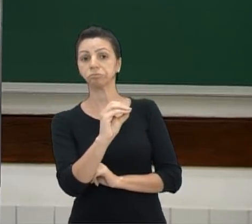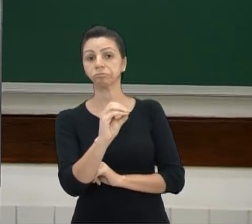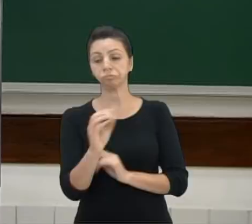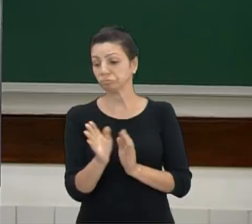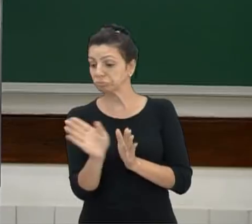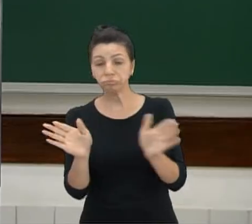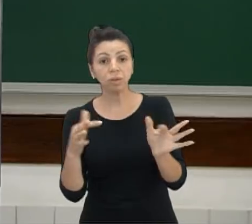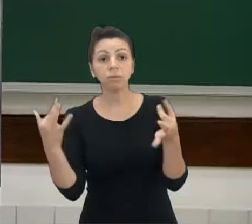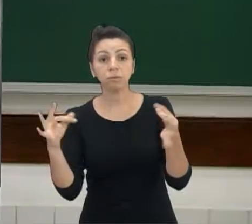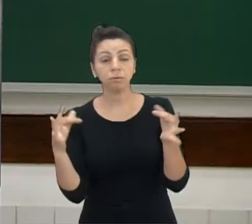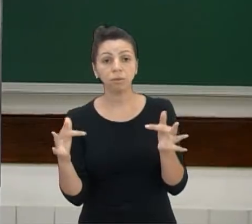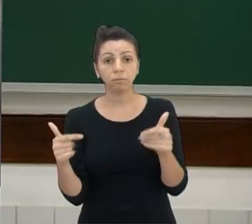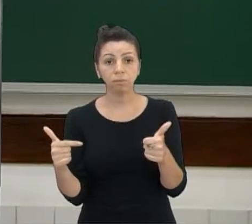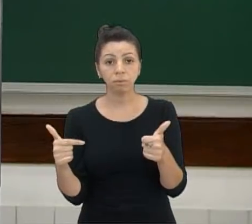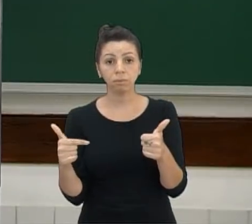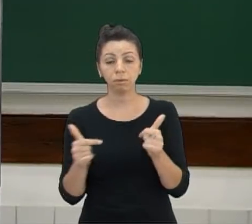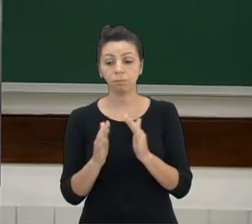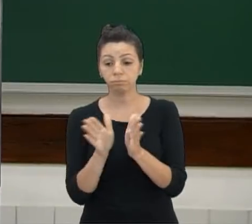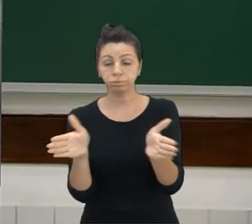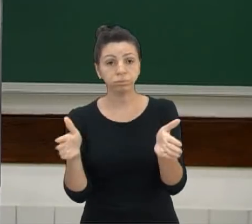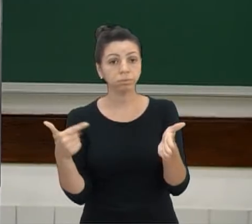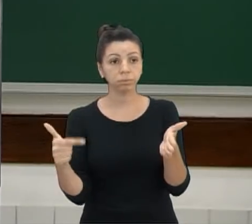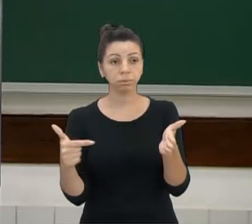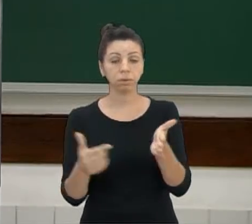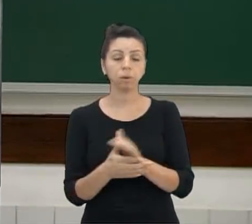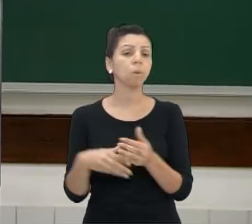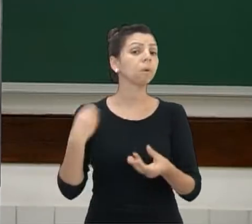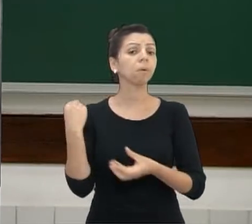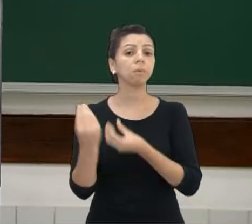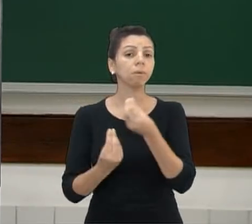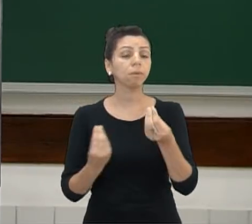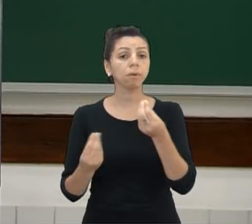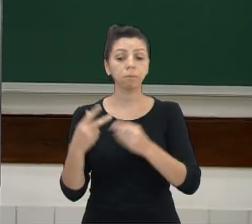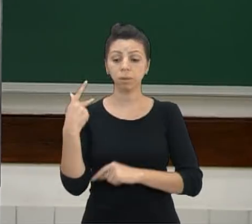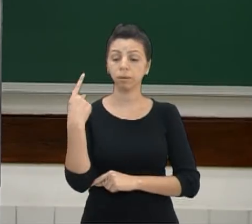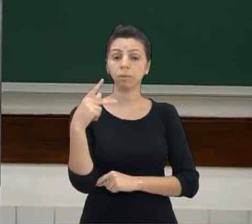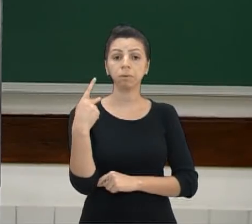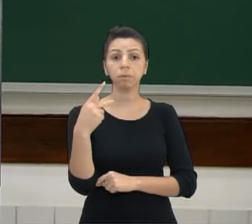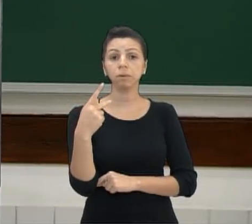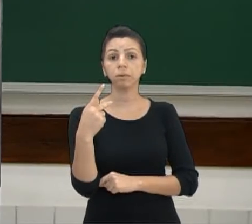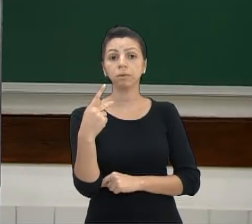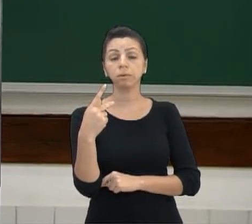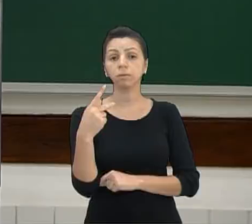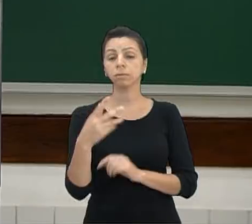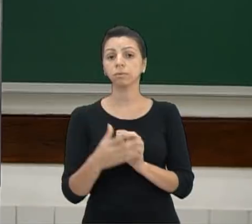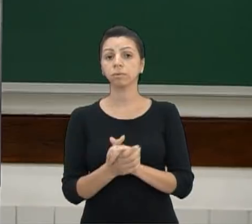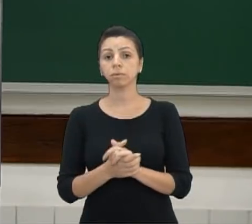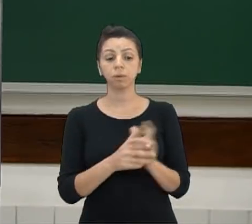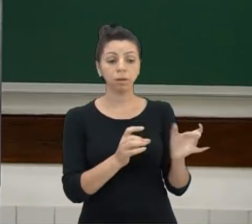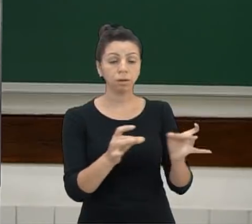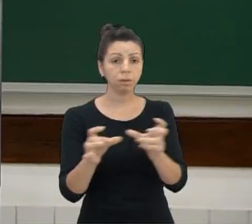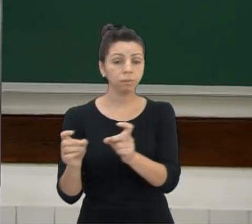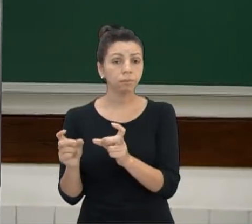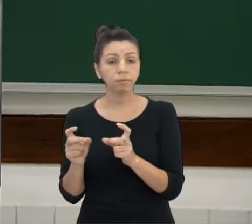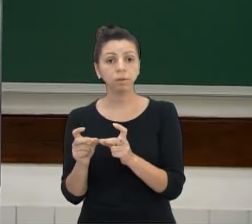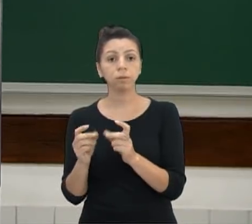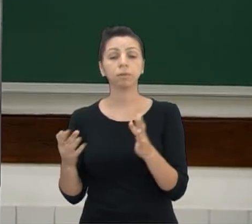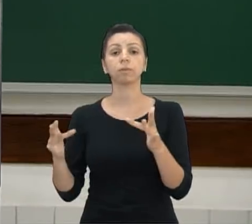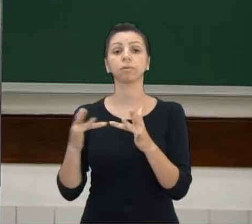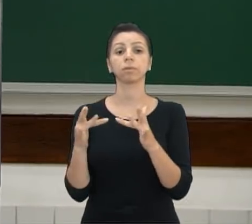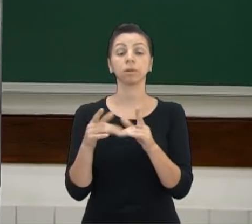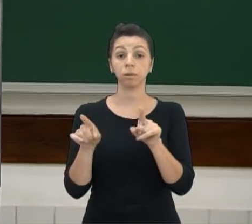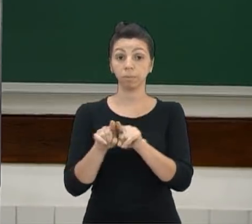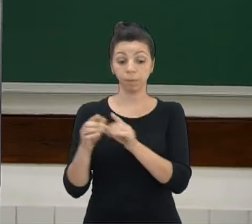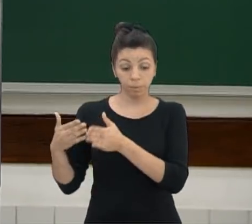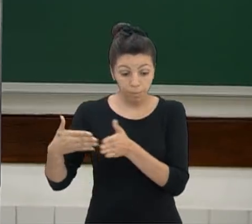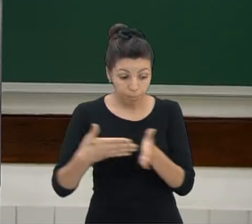Paraguai consegue ter acesso às mercadorias, aos produtos e ao oceano? Por meio do Rio da